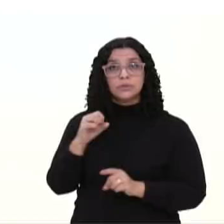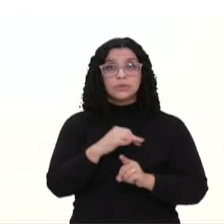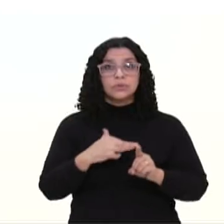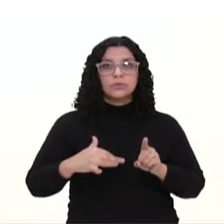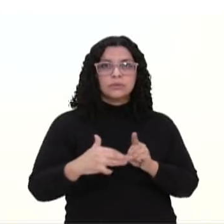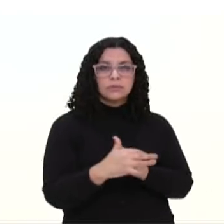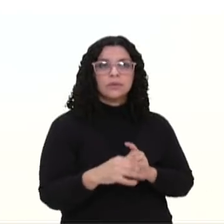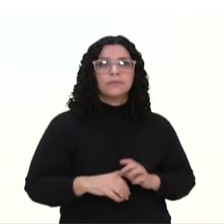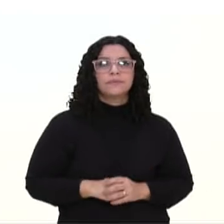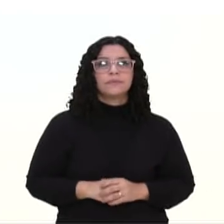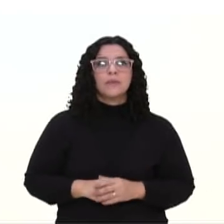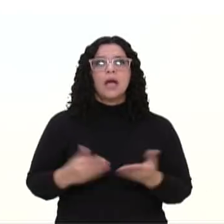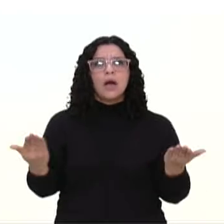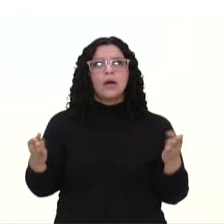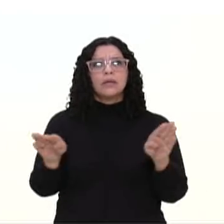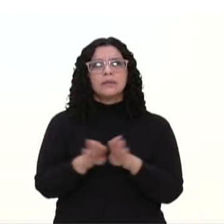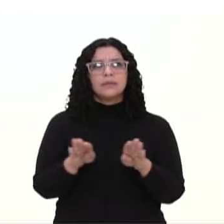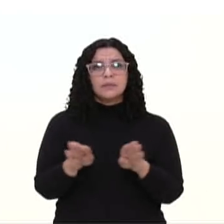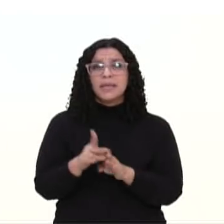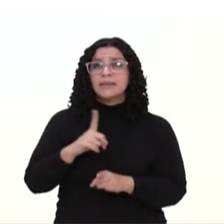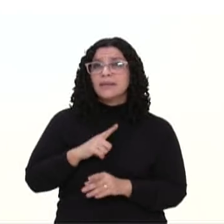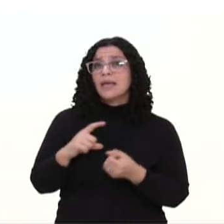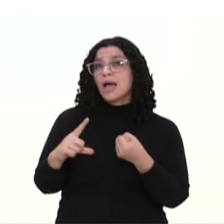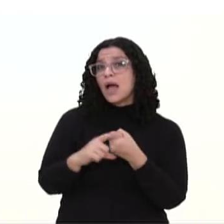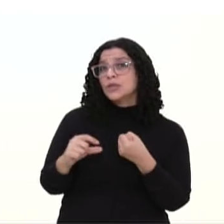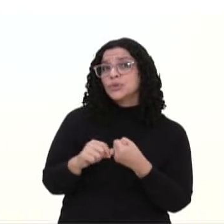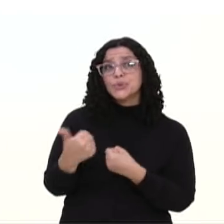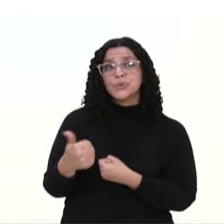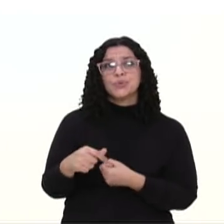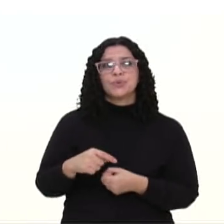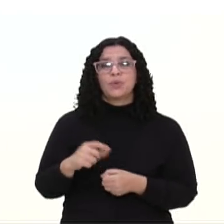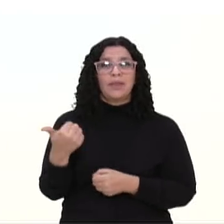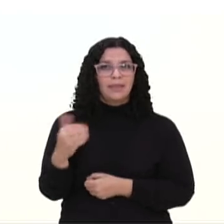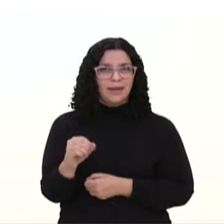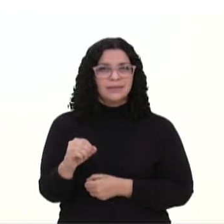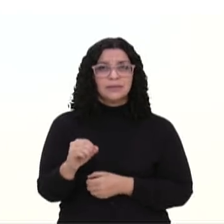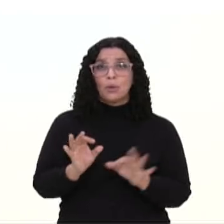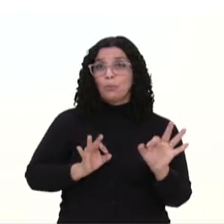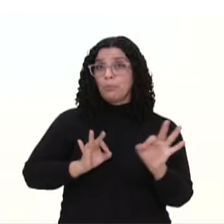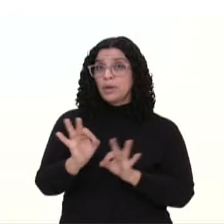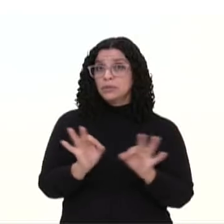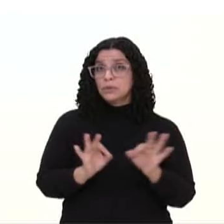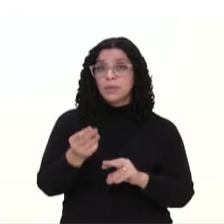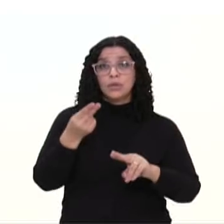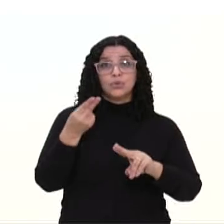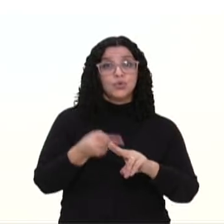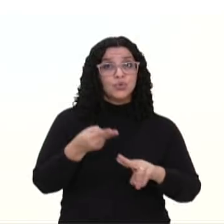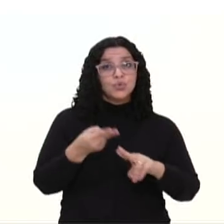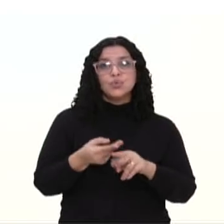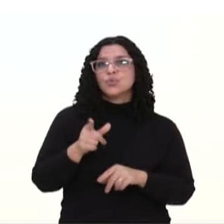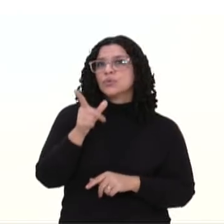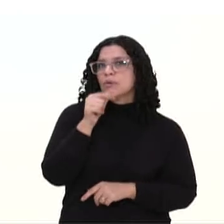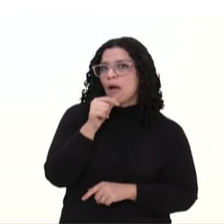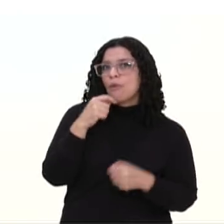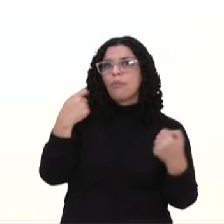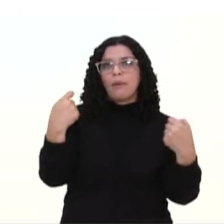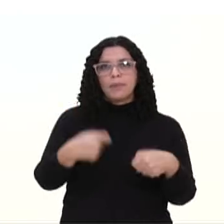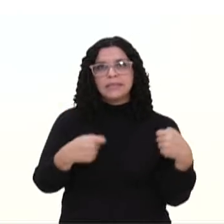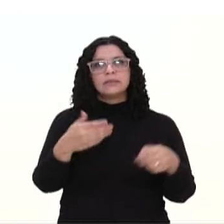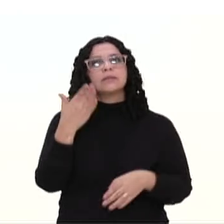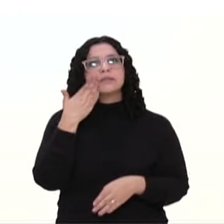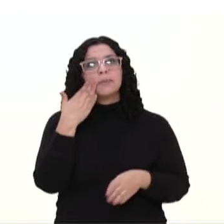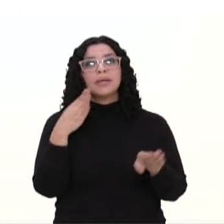social. Último artigo. O planejamento da gestão da água deve levar em conta